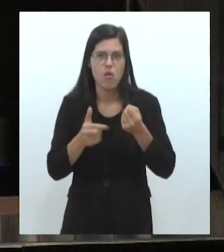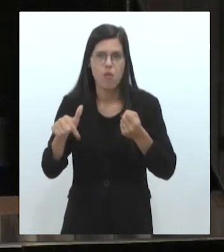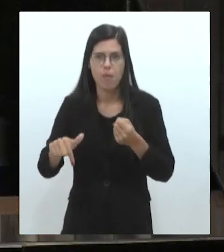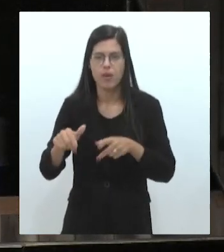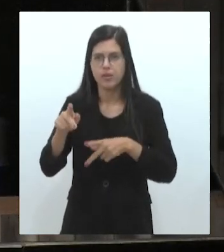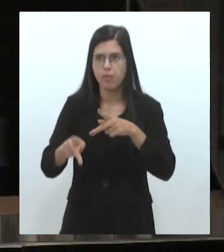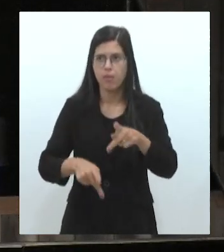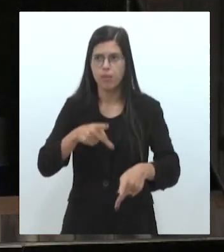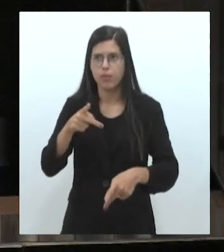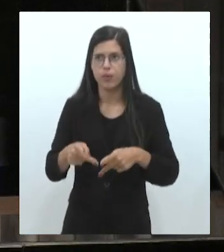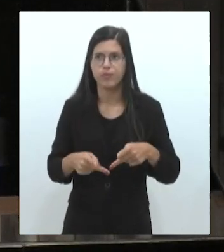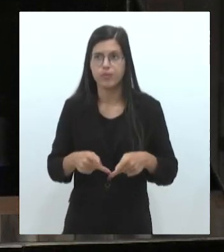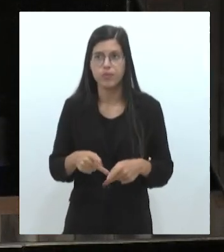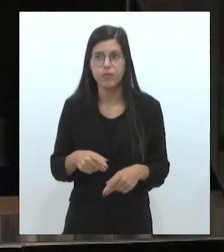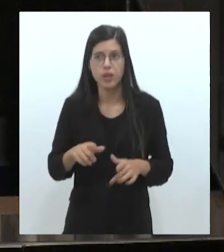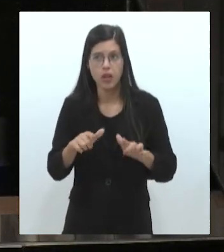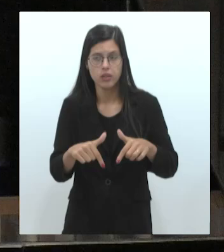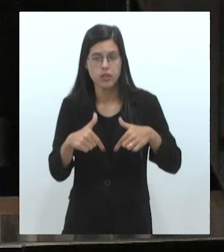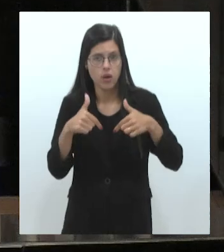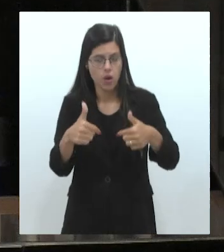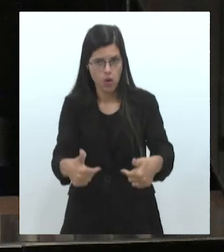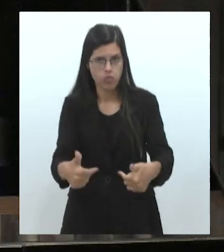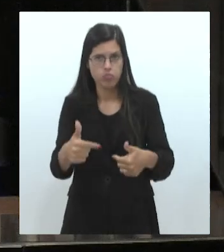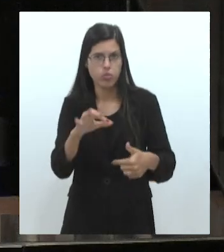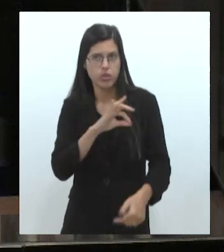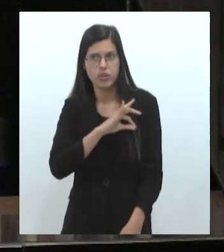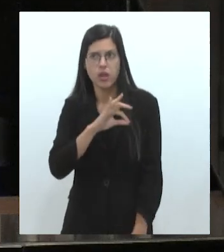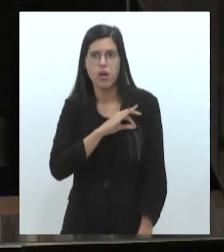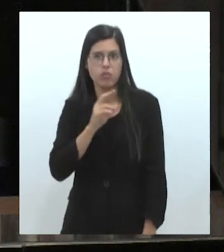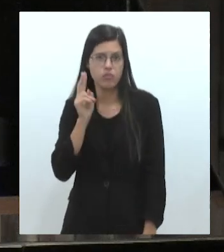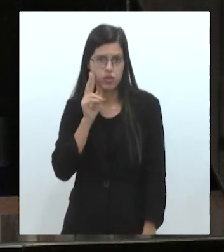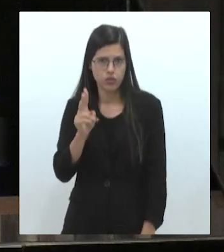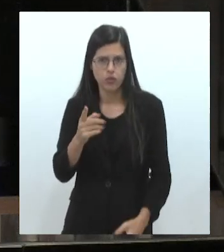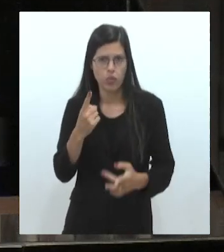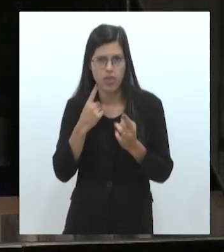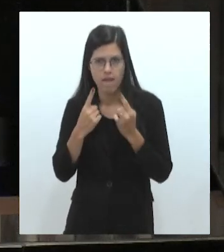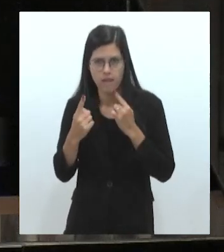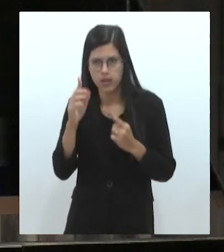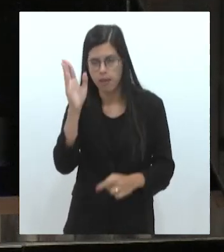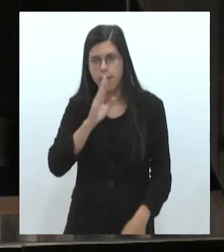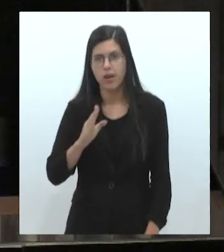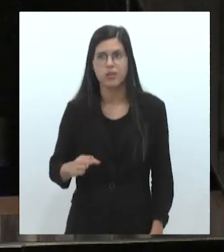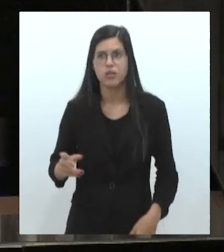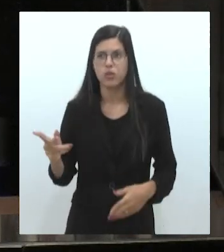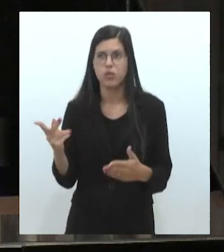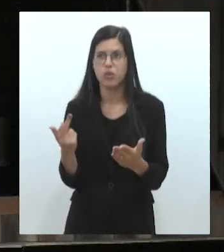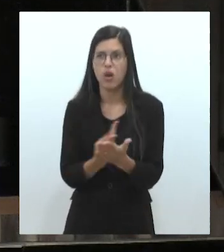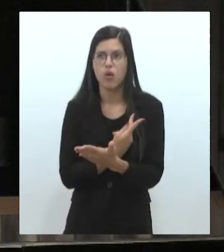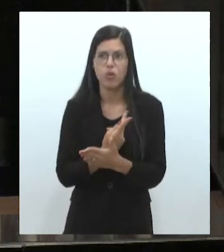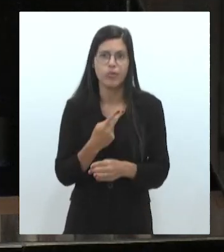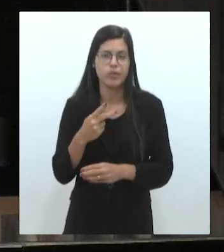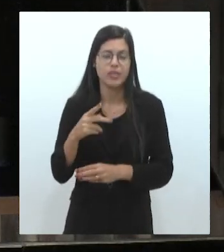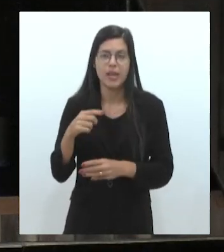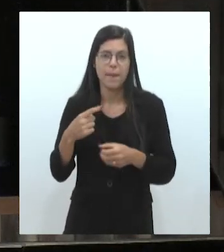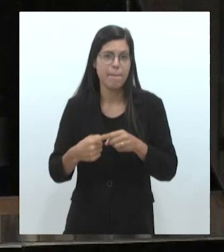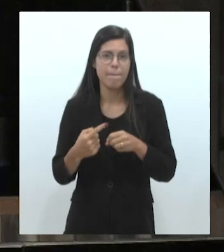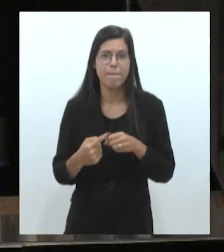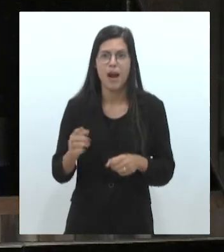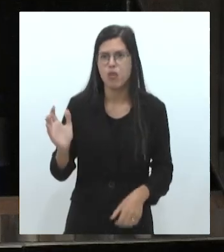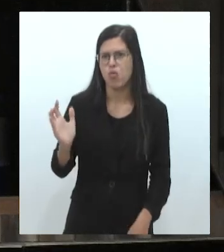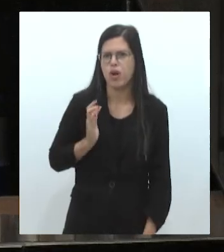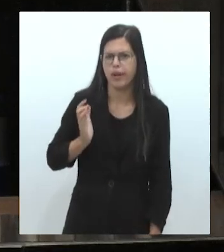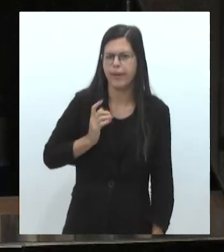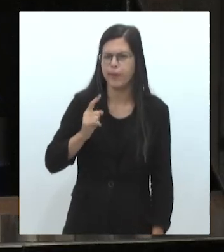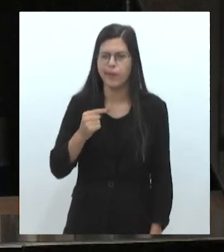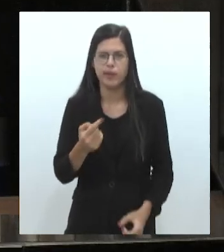operações policiais como a que vimos na Avenida Brasil jamais ocorrerá em bairros abastados da nossa cidade.